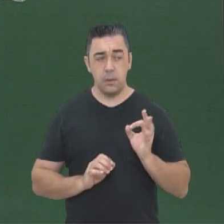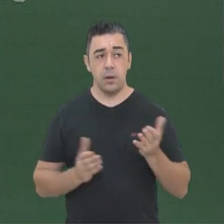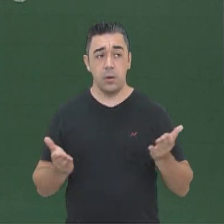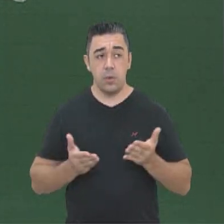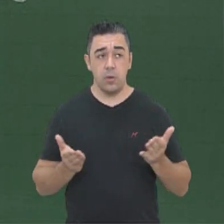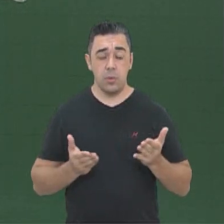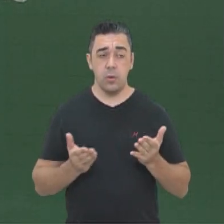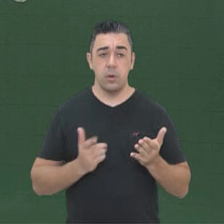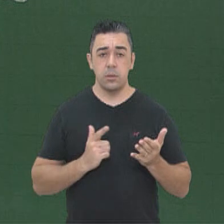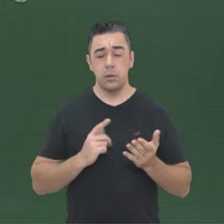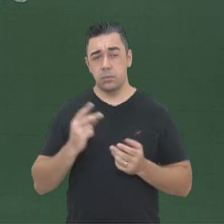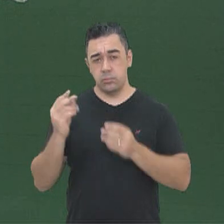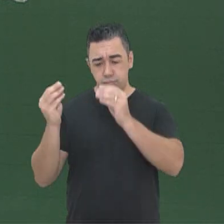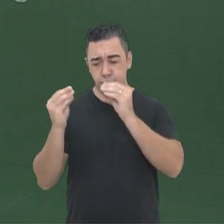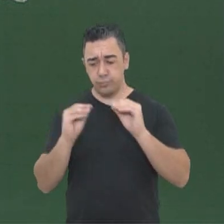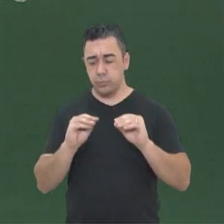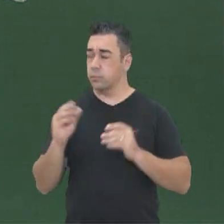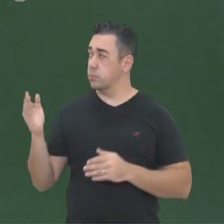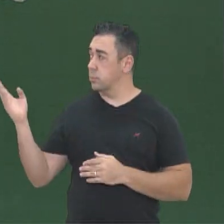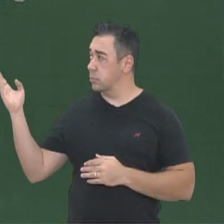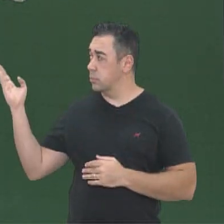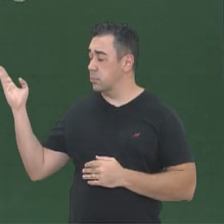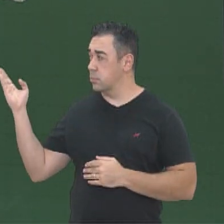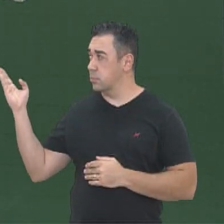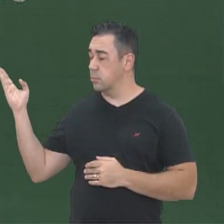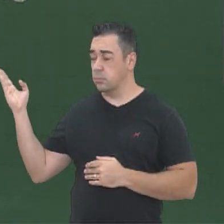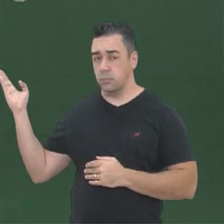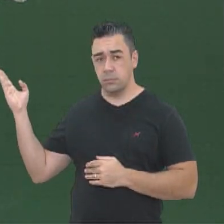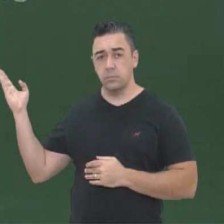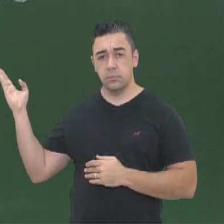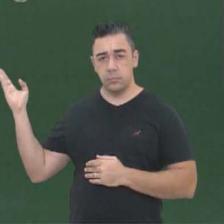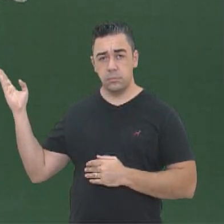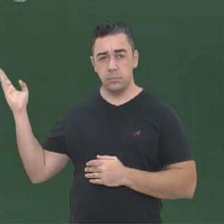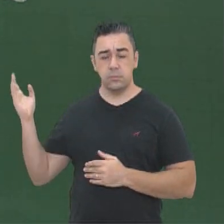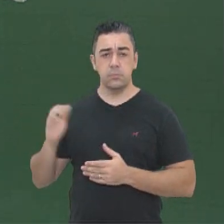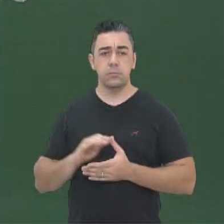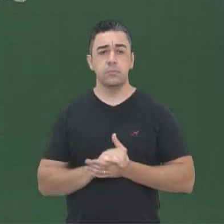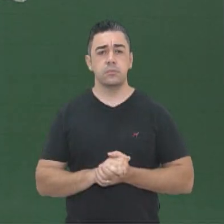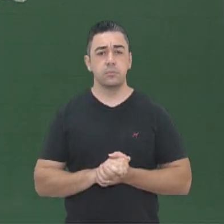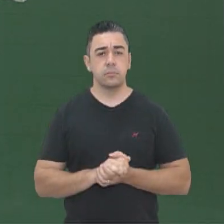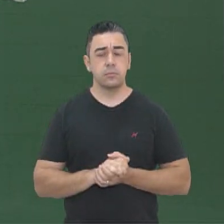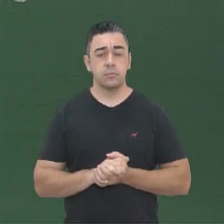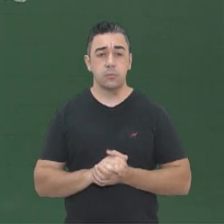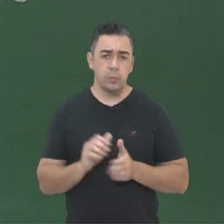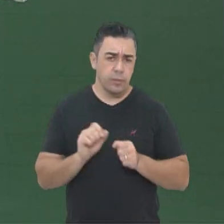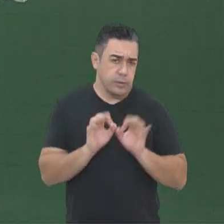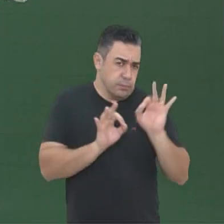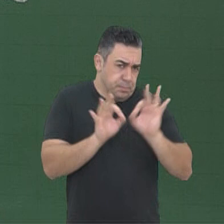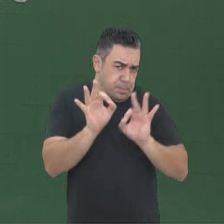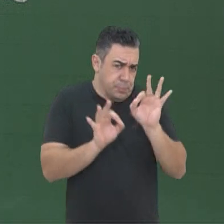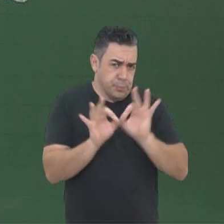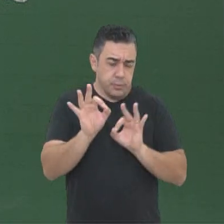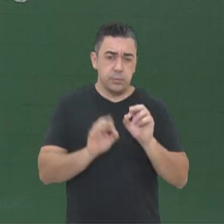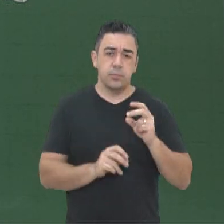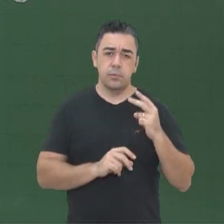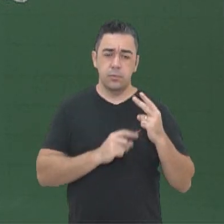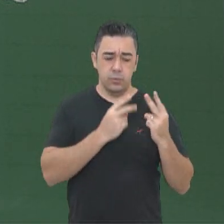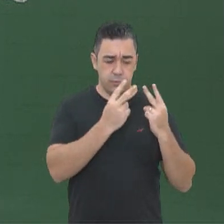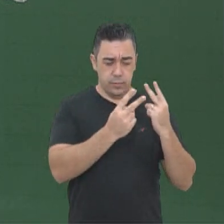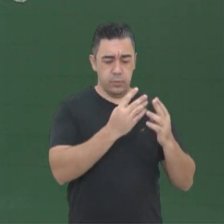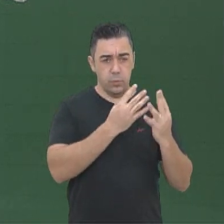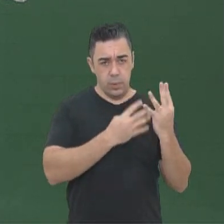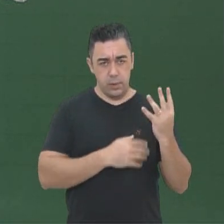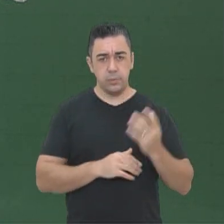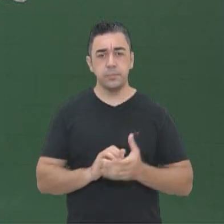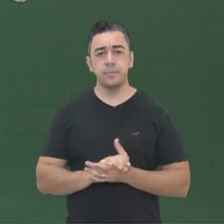saiu 1, 2 para fora da raiz, está aqui. E aqui saiu 1, 2 para fora da raiz, está aqui. Agora vamos ajeitar. 2 vezes 2,